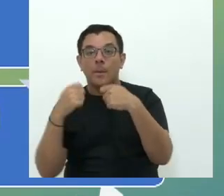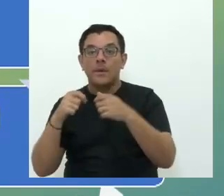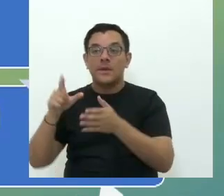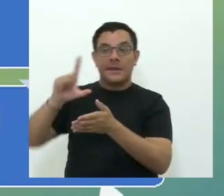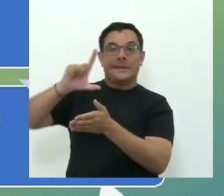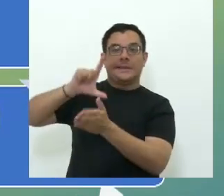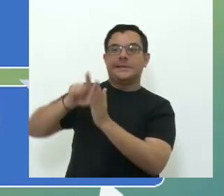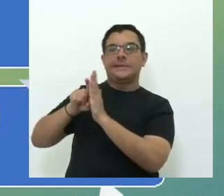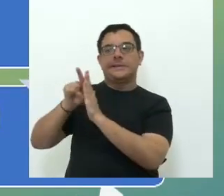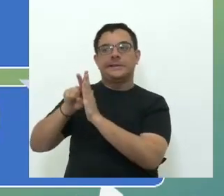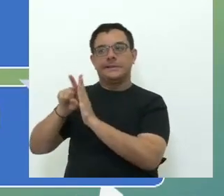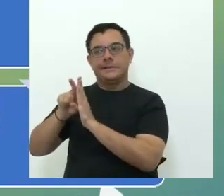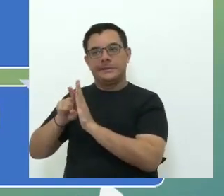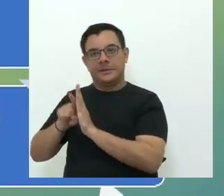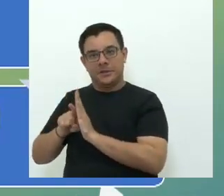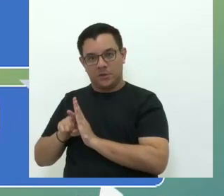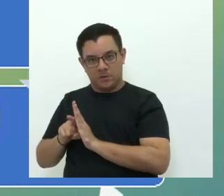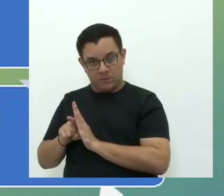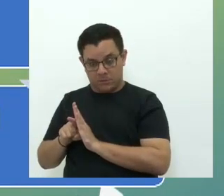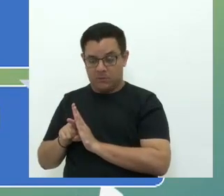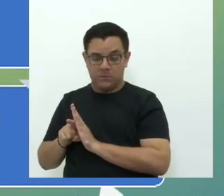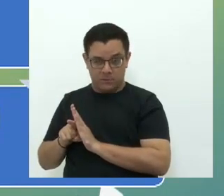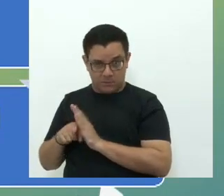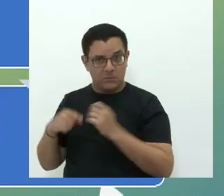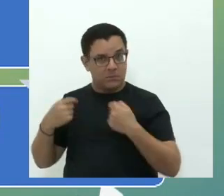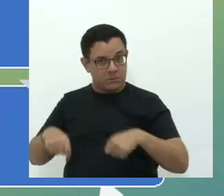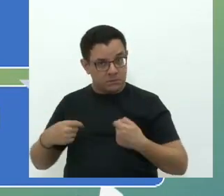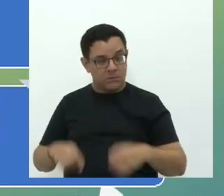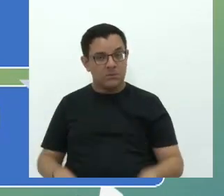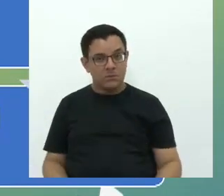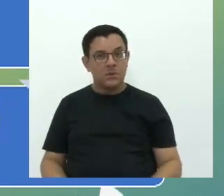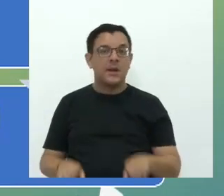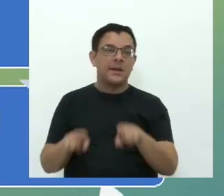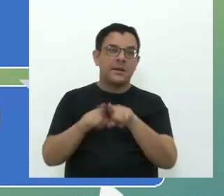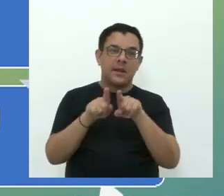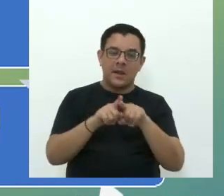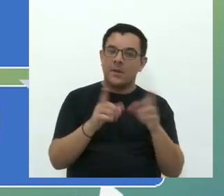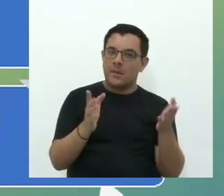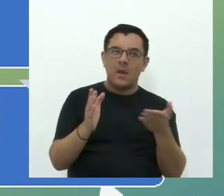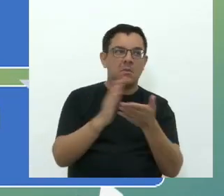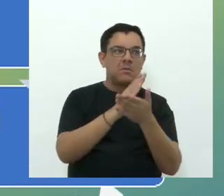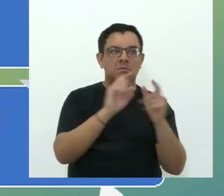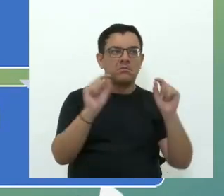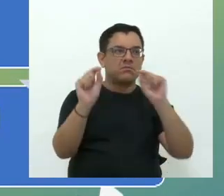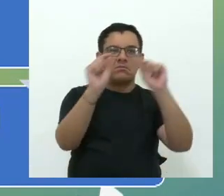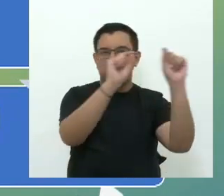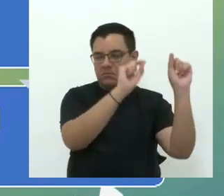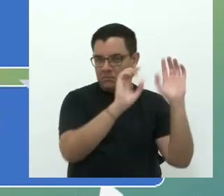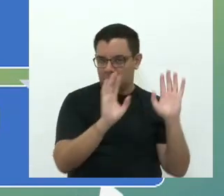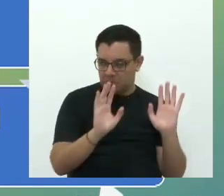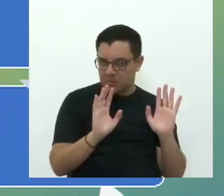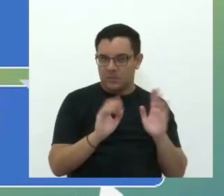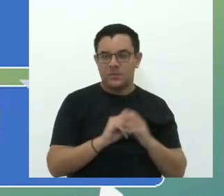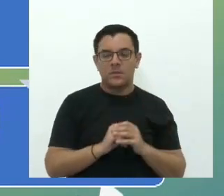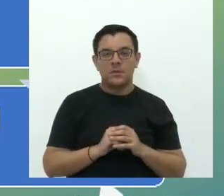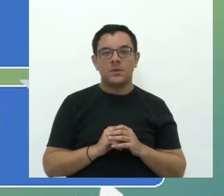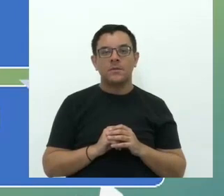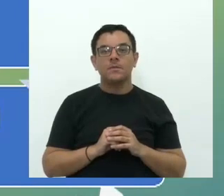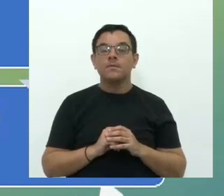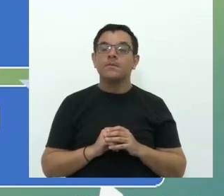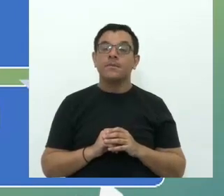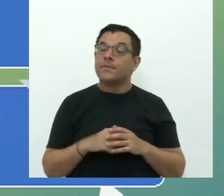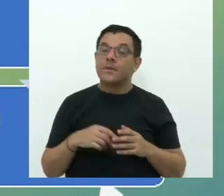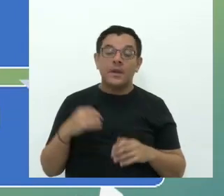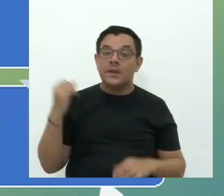verificar inclusive dos centros dos dos meios mais tradicionais não importa e por outro lado a gente também